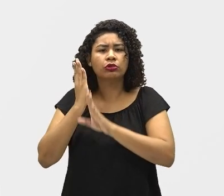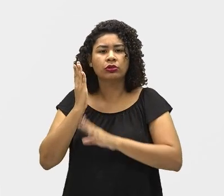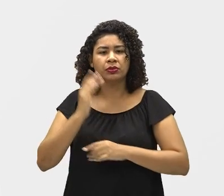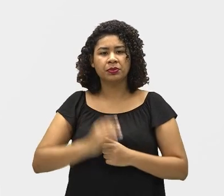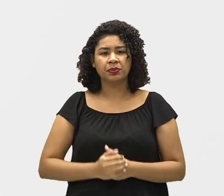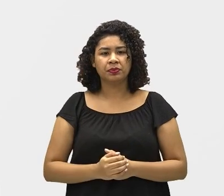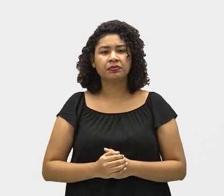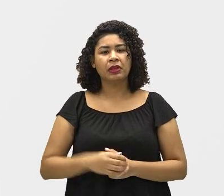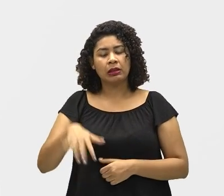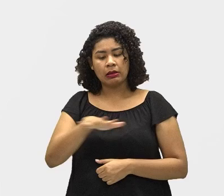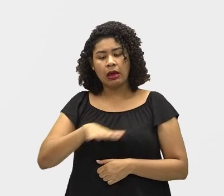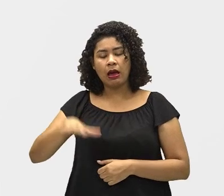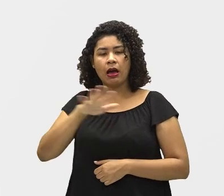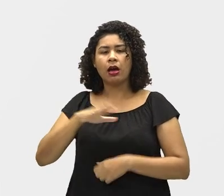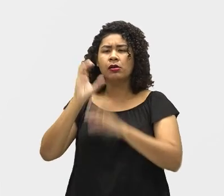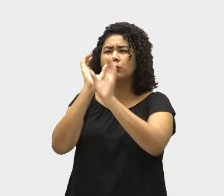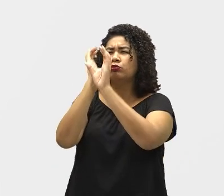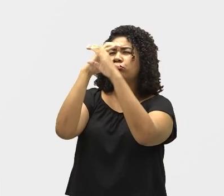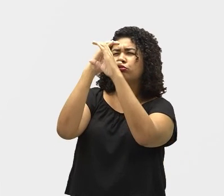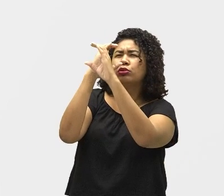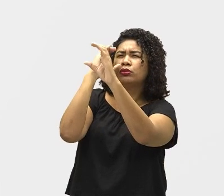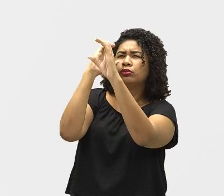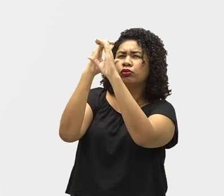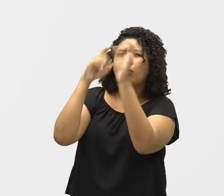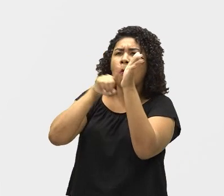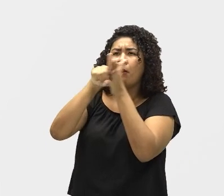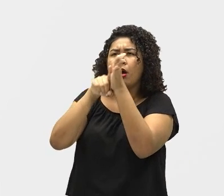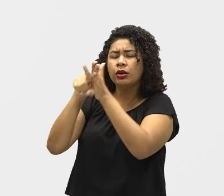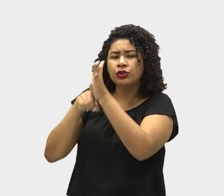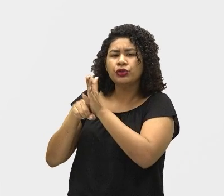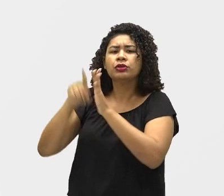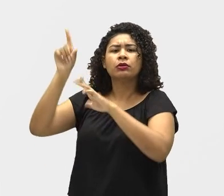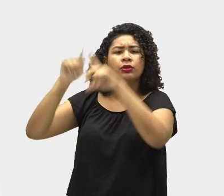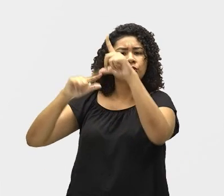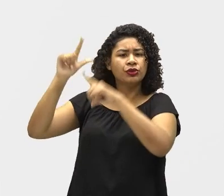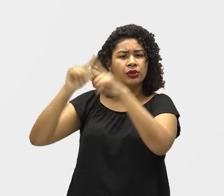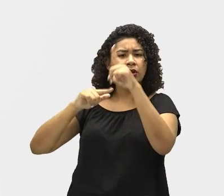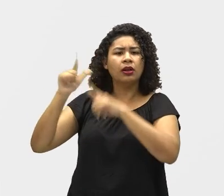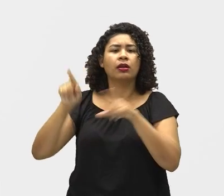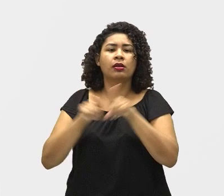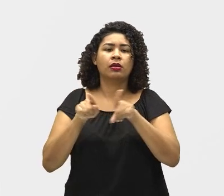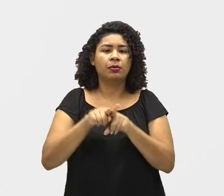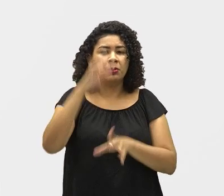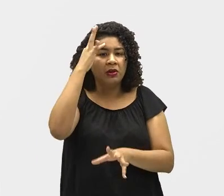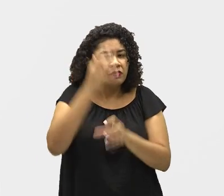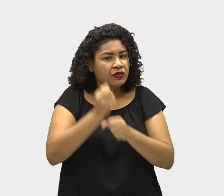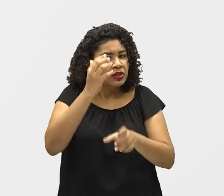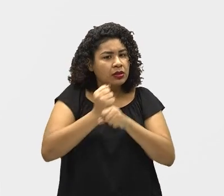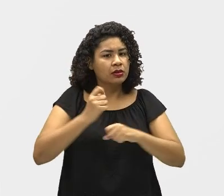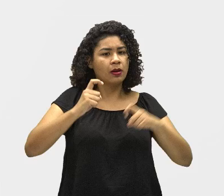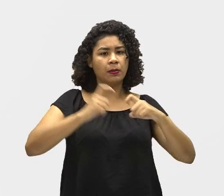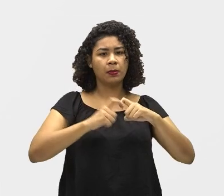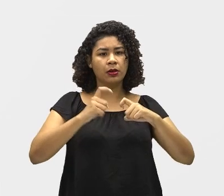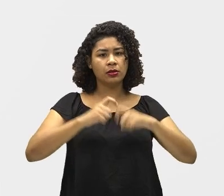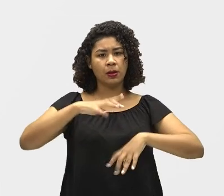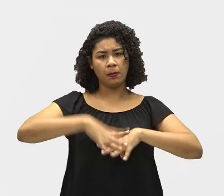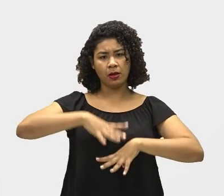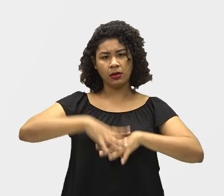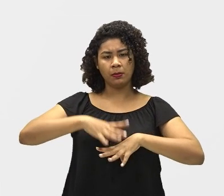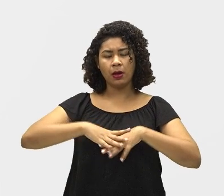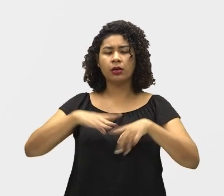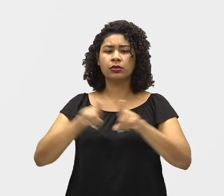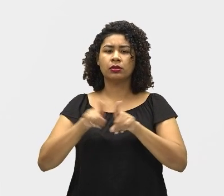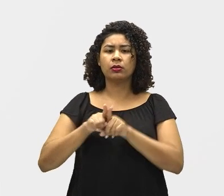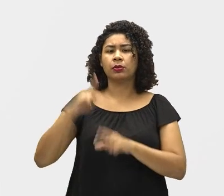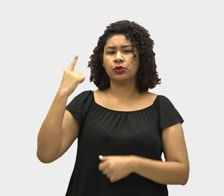da astronomia, da física, da medicina, da matemática e da geografia. E dois nomes que nós vamos ver rapidamente